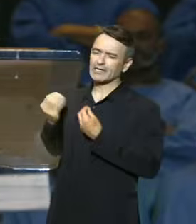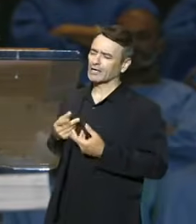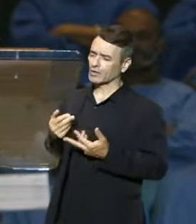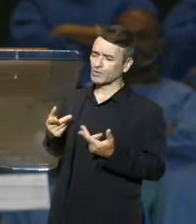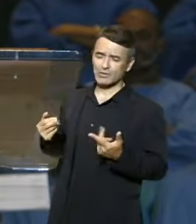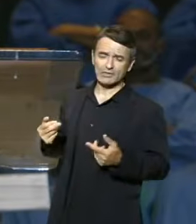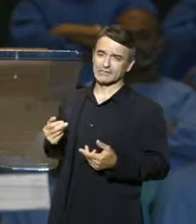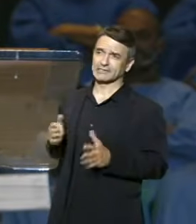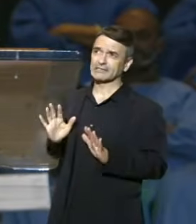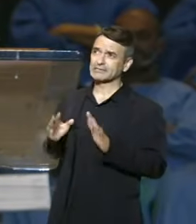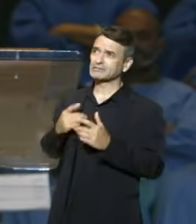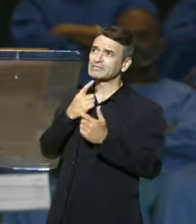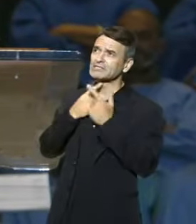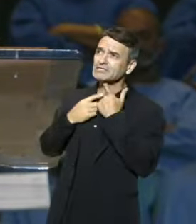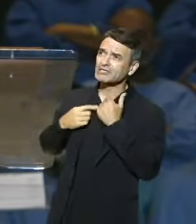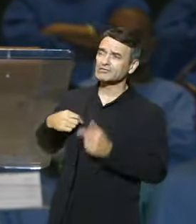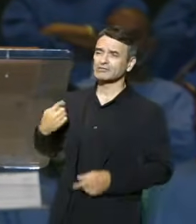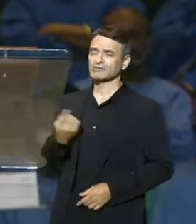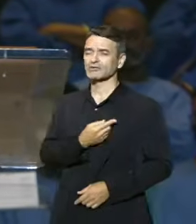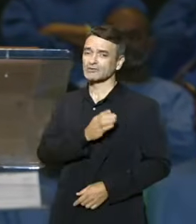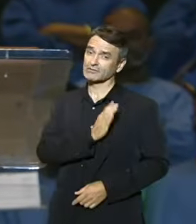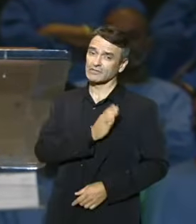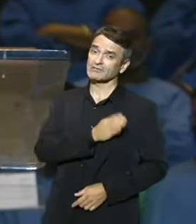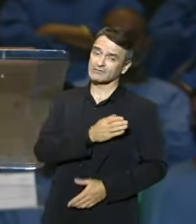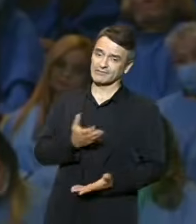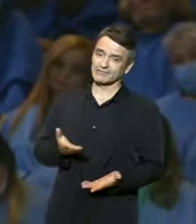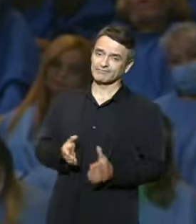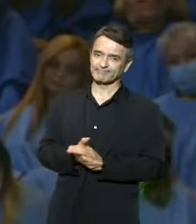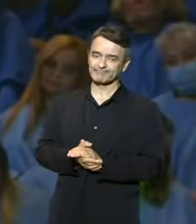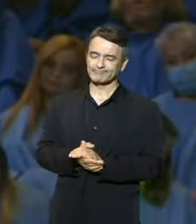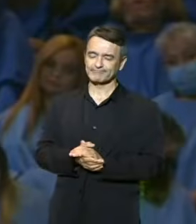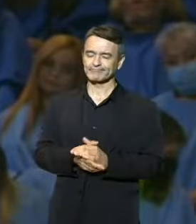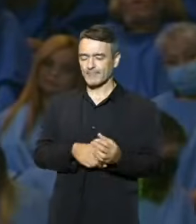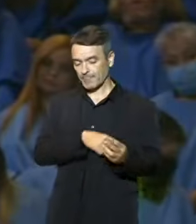do nosso coração. Terceira e última